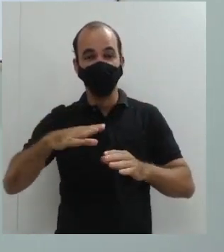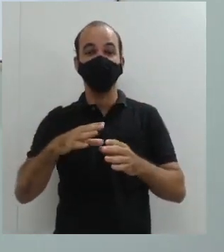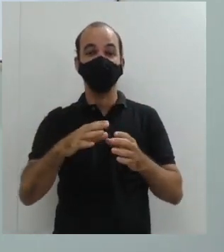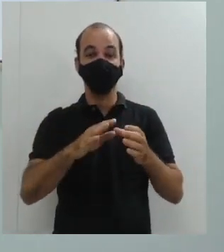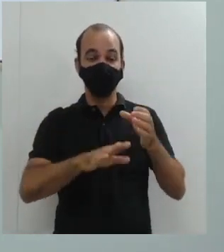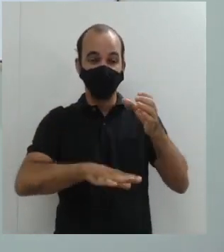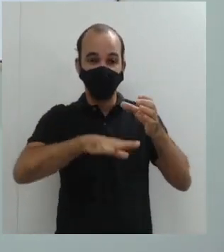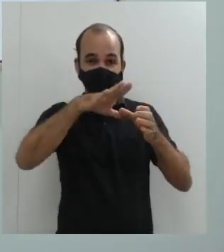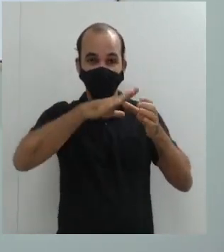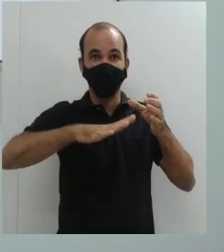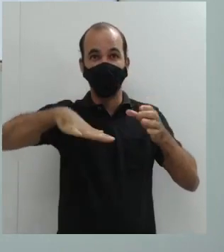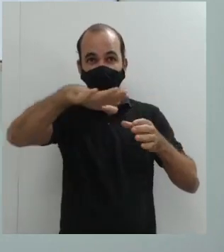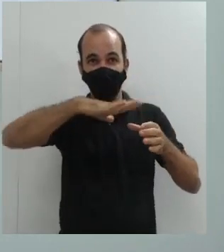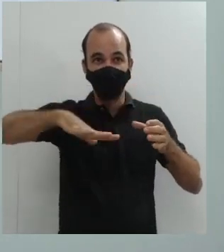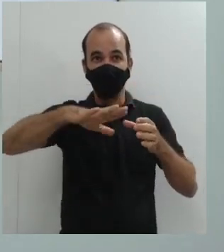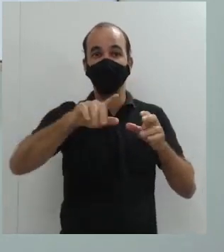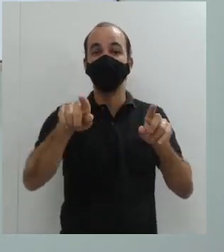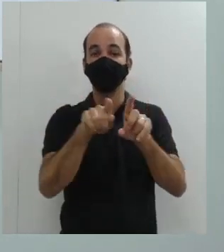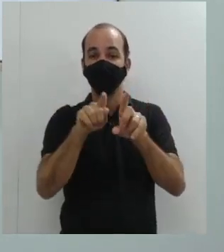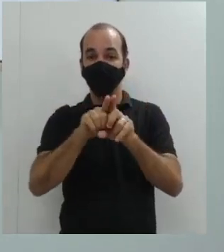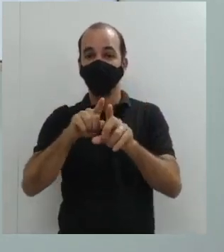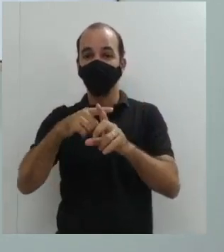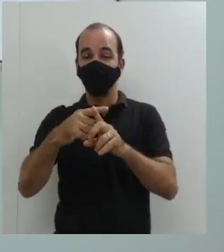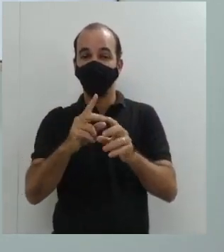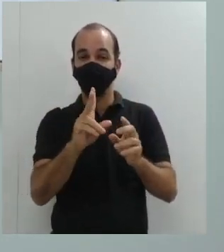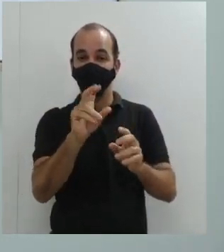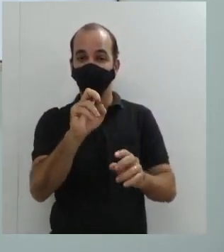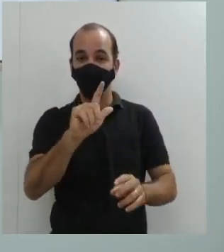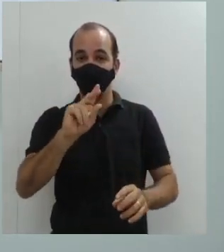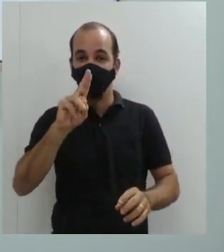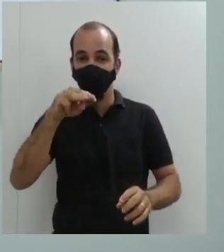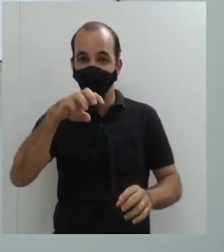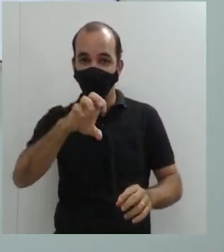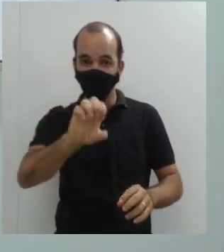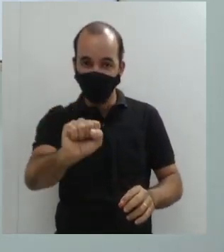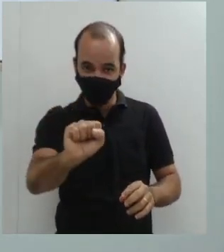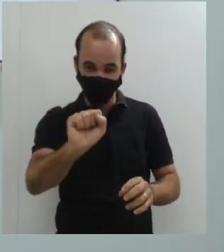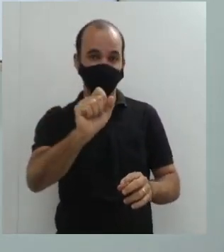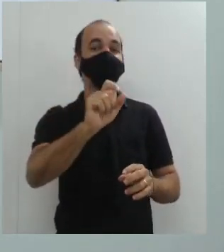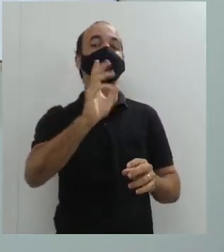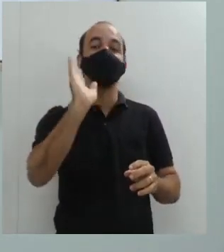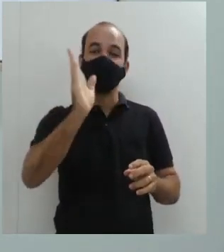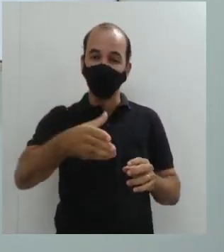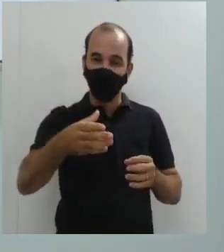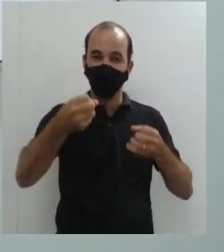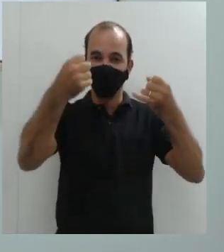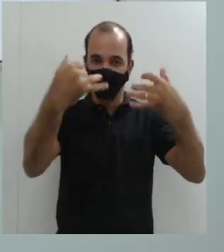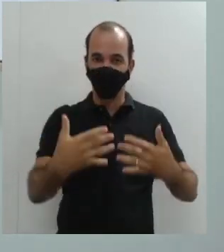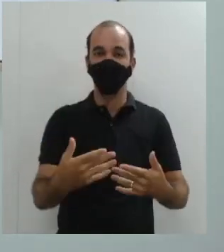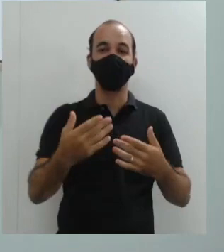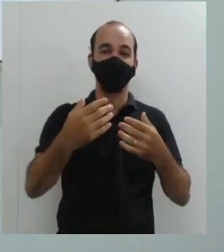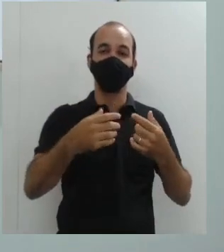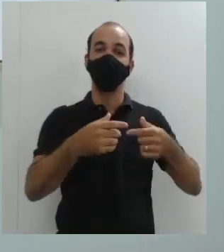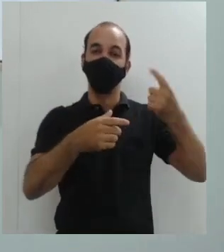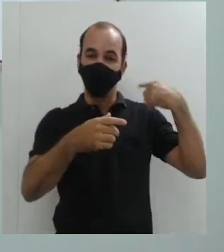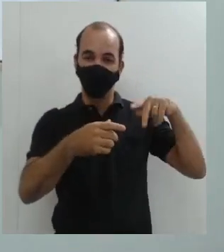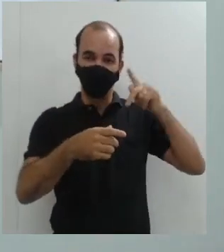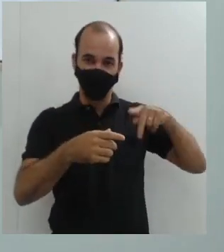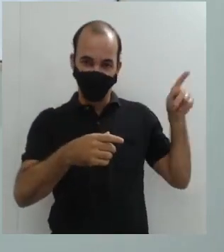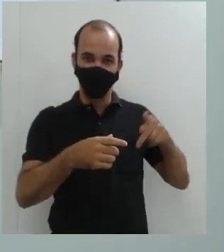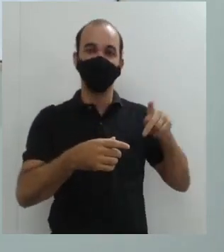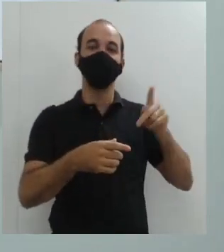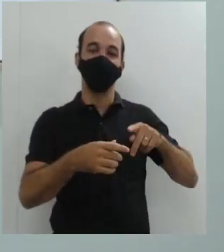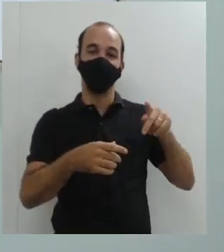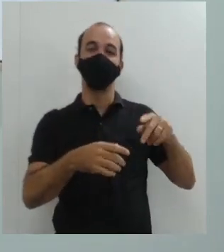que já foi iniciada pelo professor Davidson. Ele que é lá do Cabo de Santo Agostinho, ao qual eu mando um abraço no seu coração,